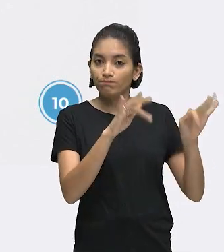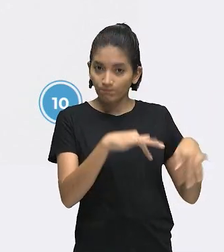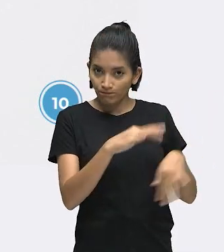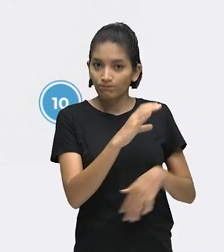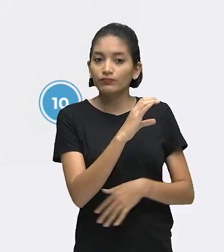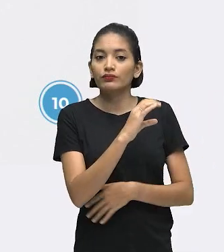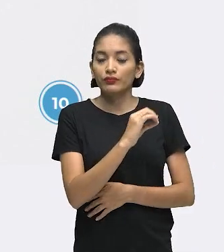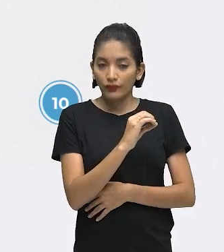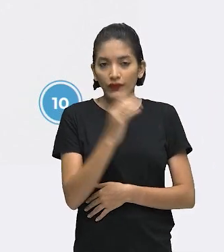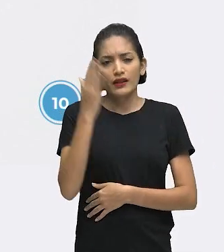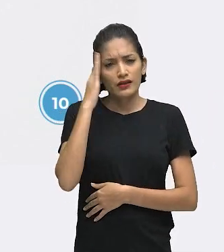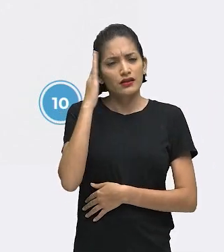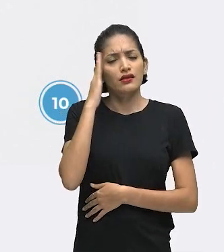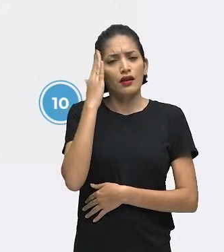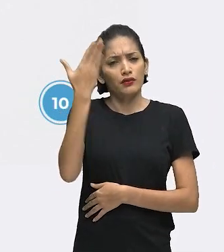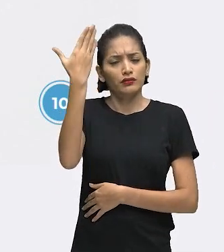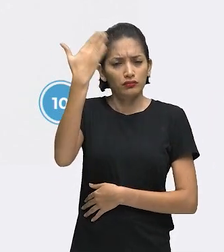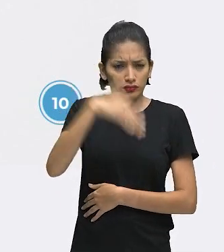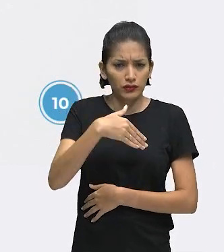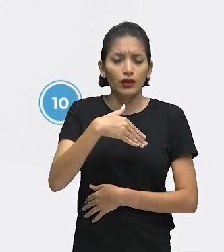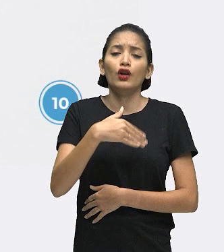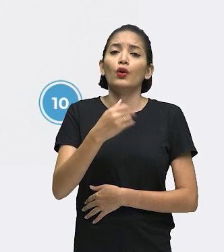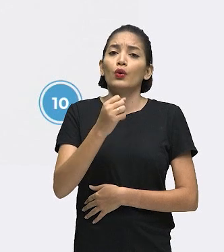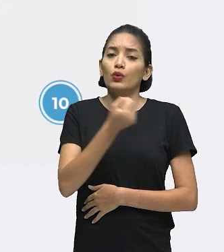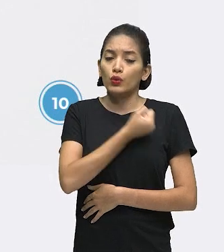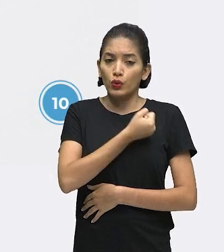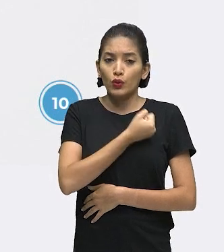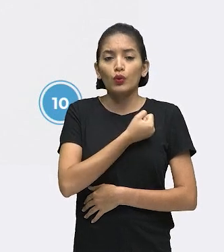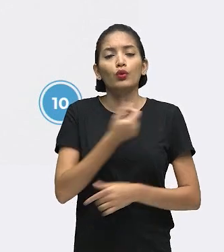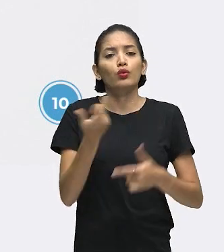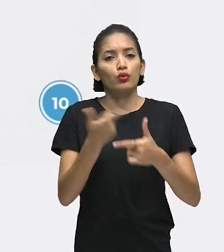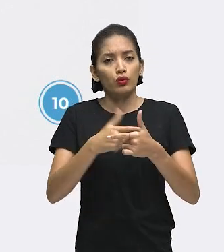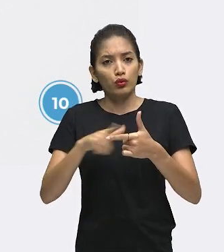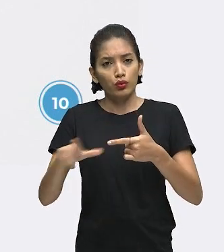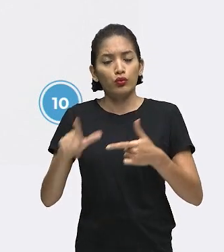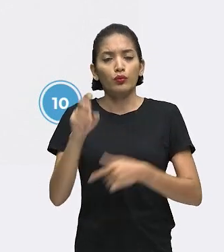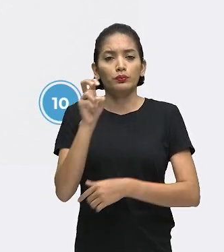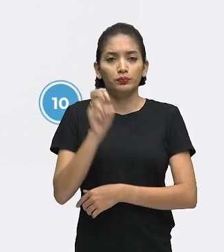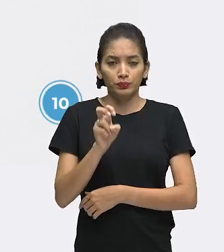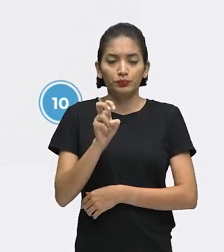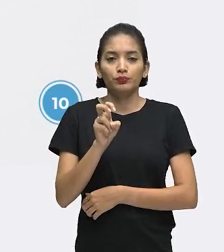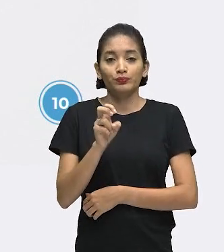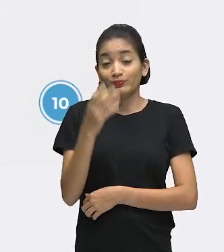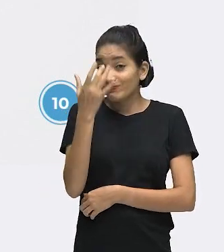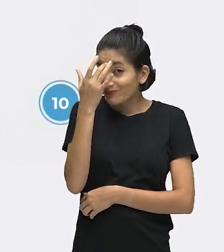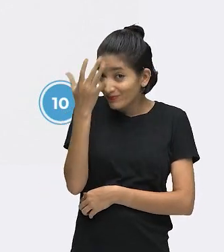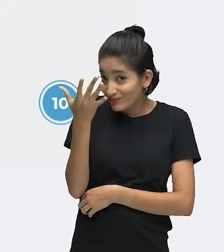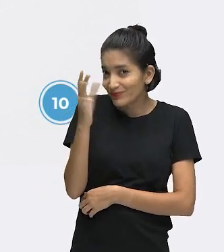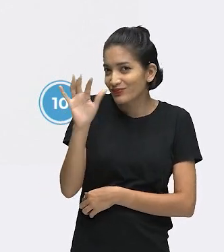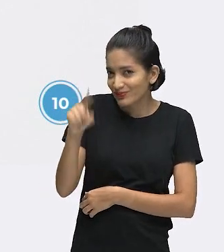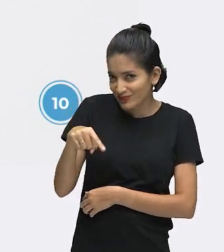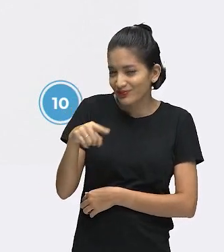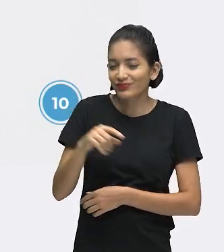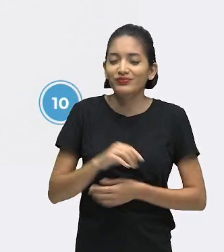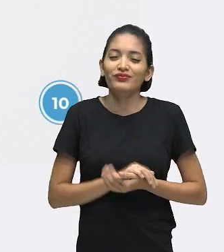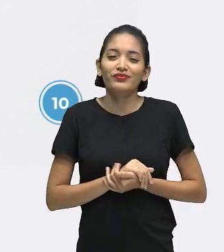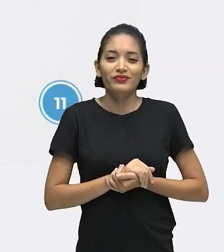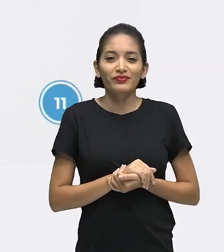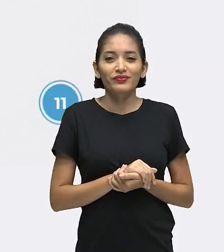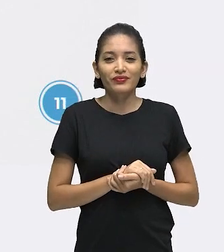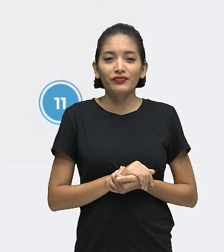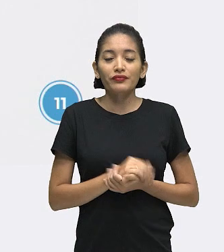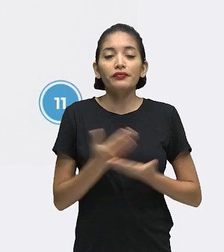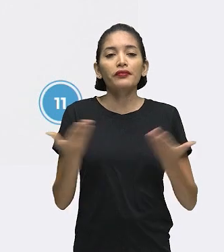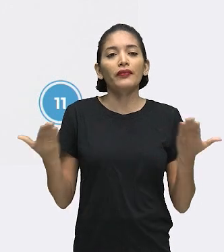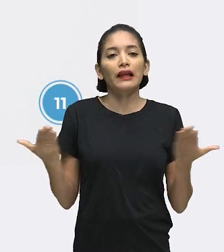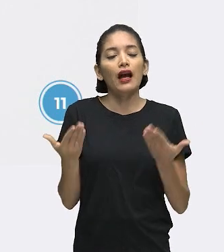a gente tem certeza que o valor é divisível por 5. Bem fácil, né? Agora vem um